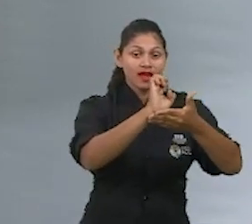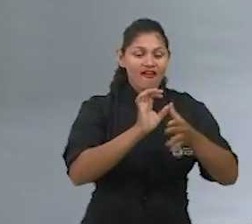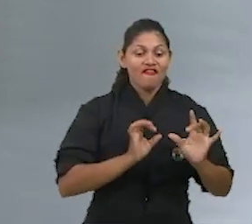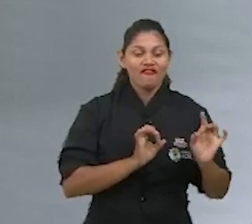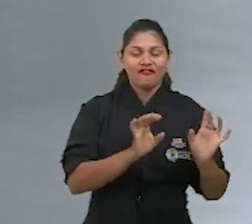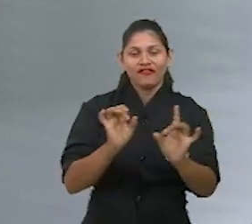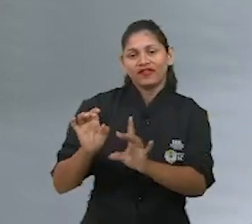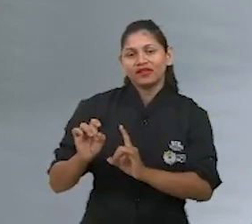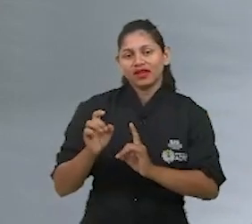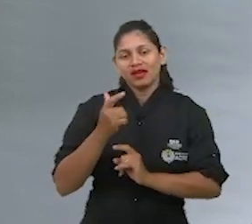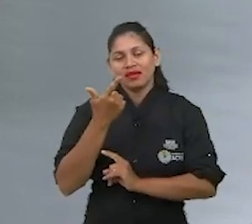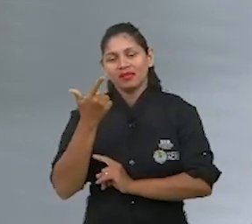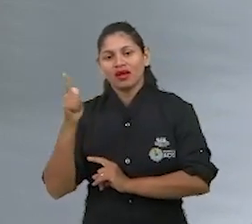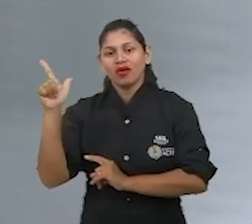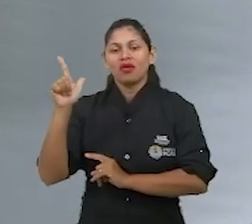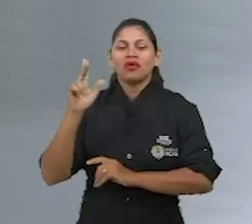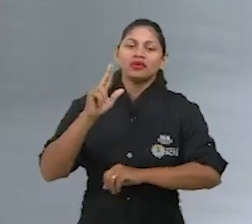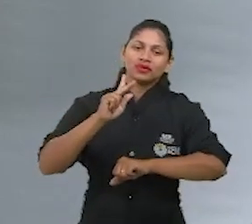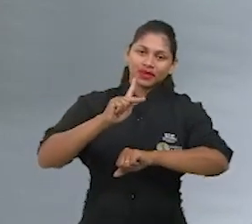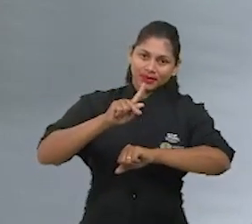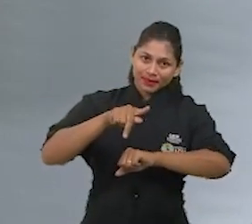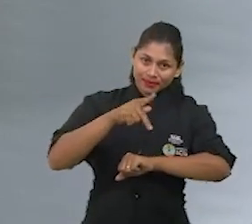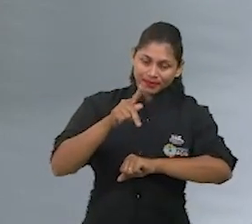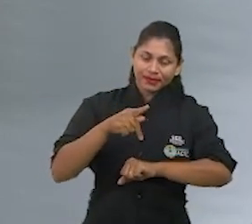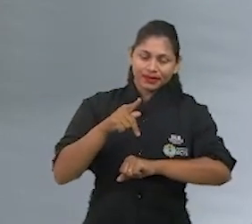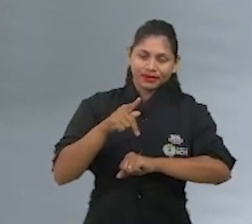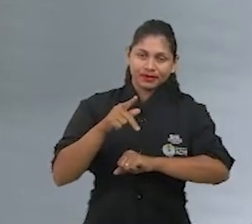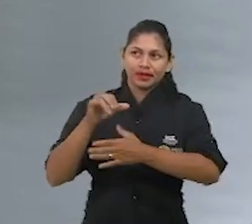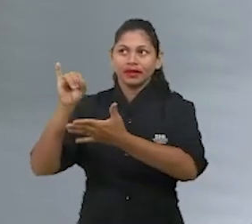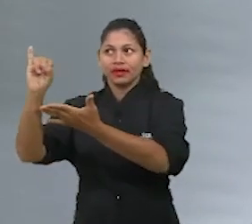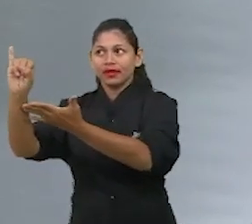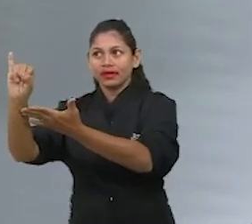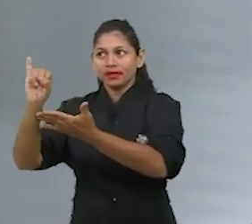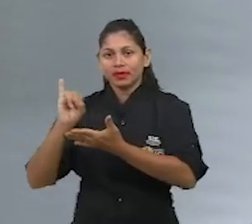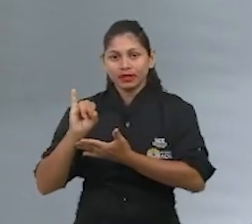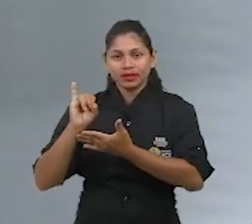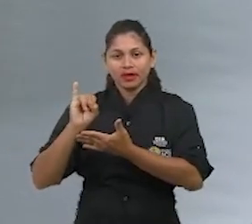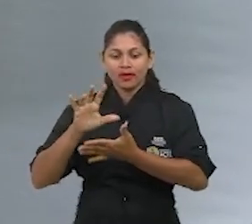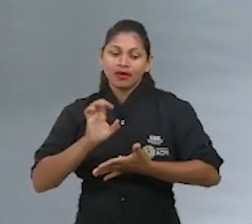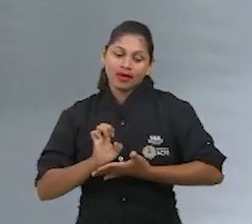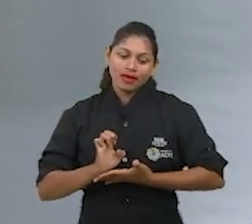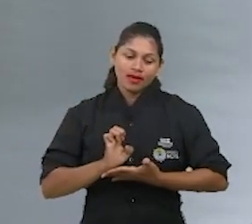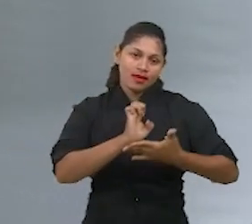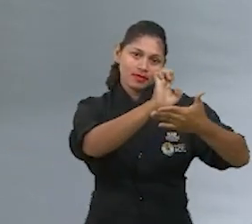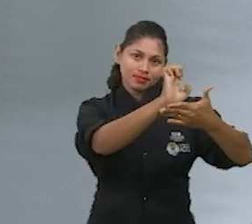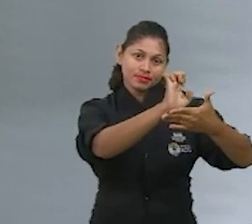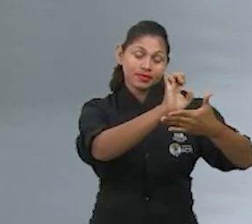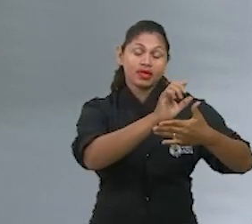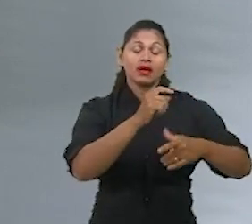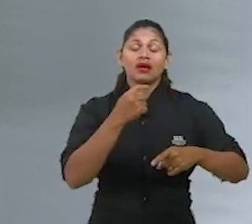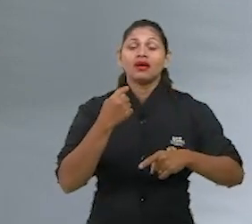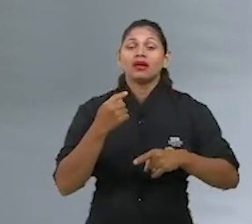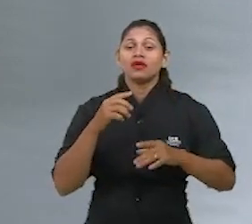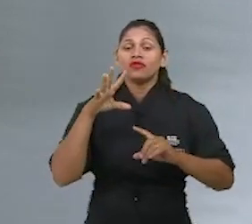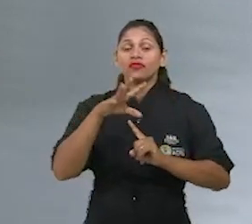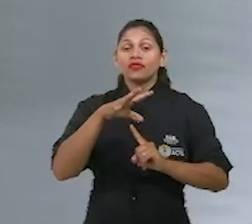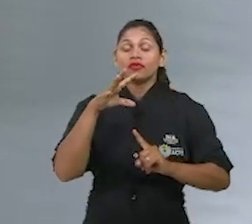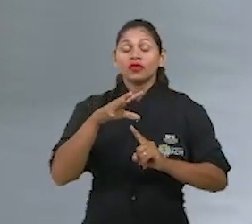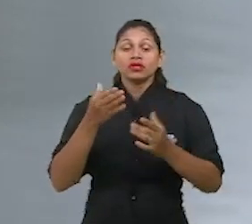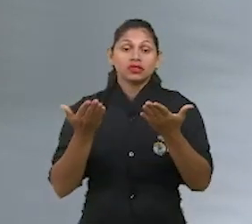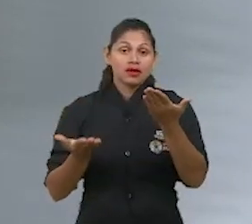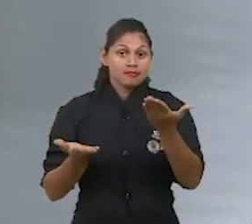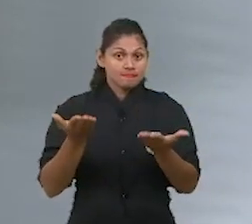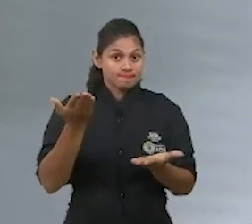países. Bem, a importação e a exportação num país vai influenciar diretamente a chamada